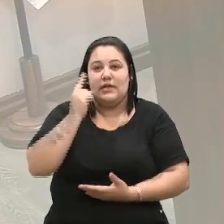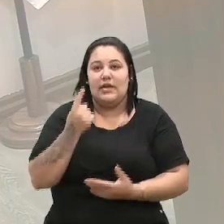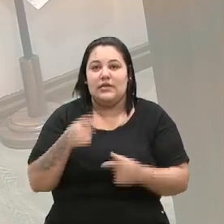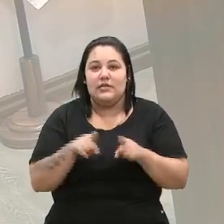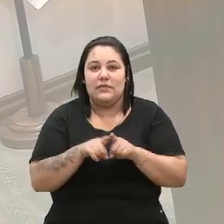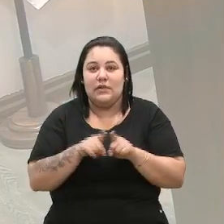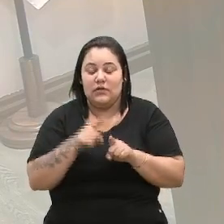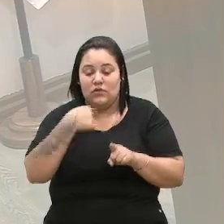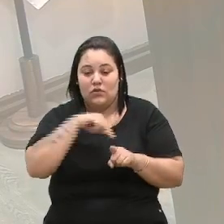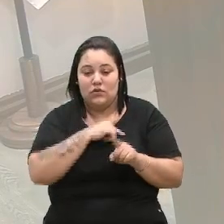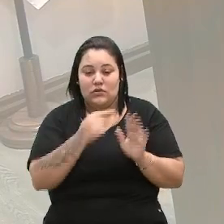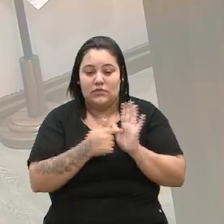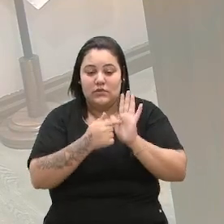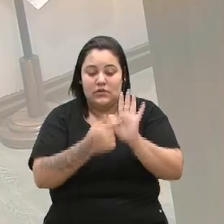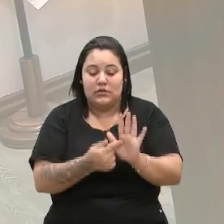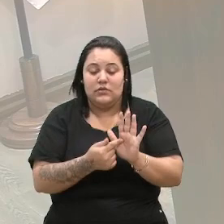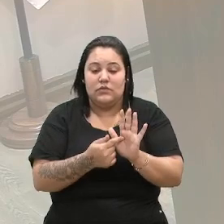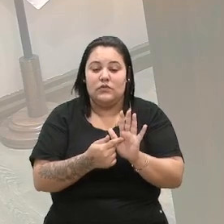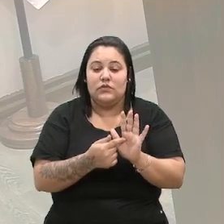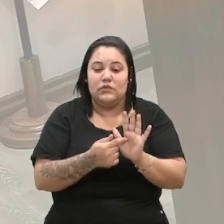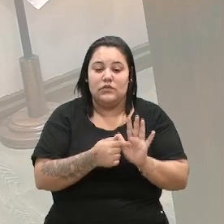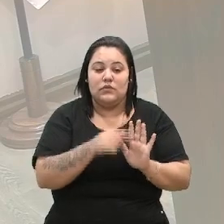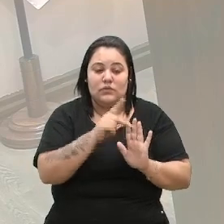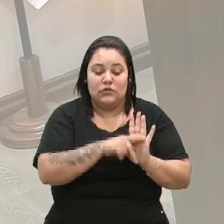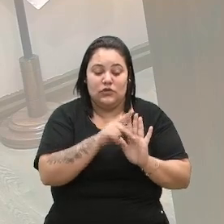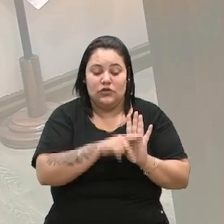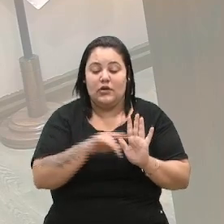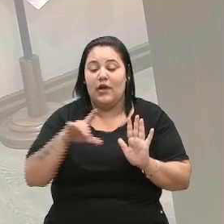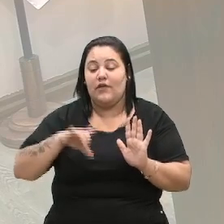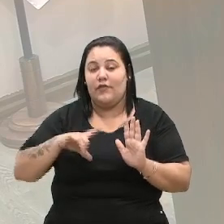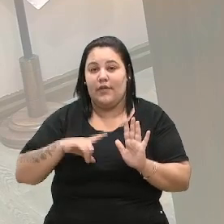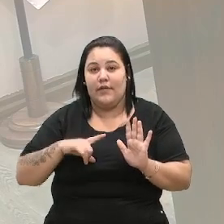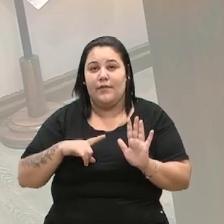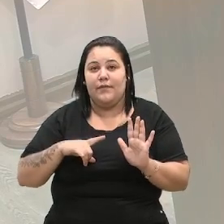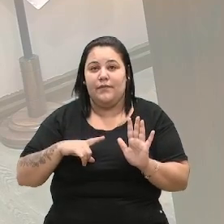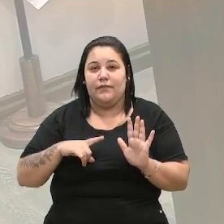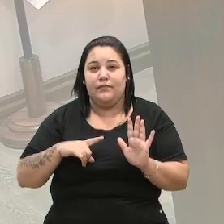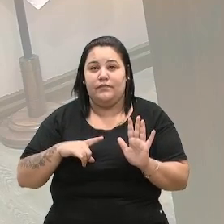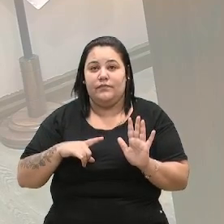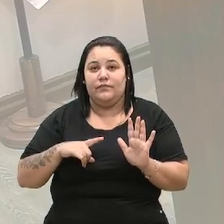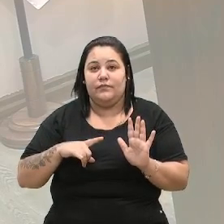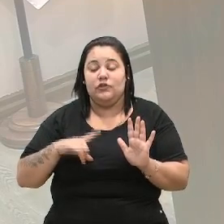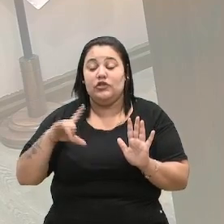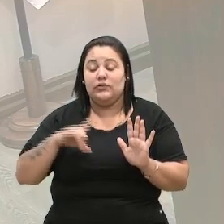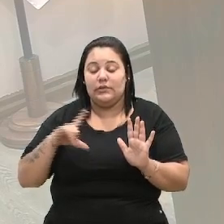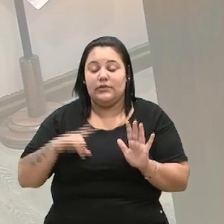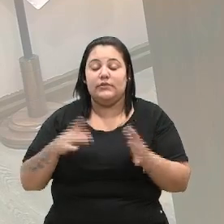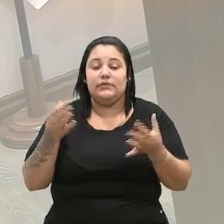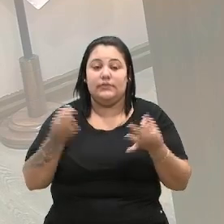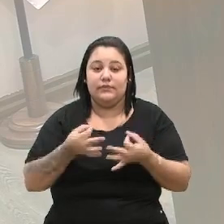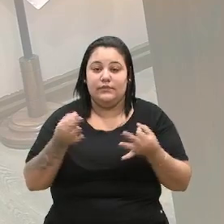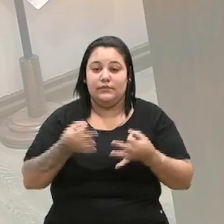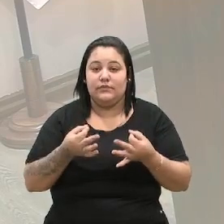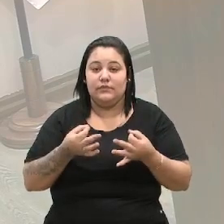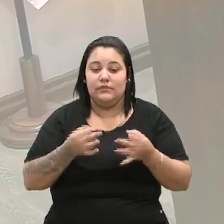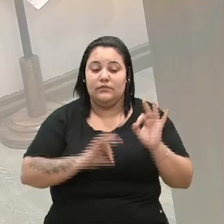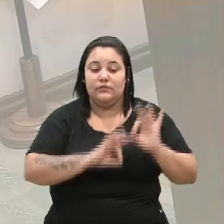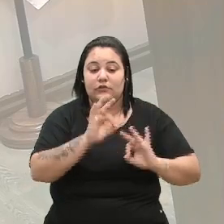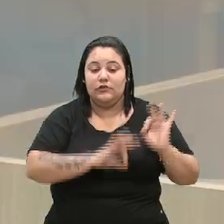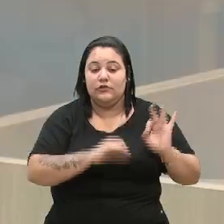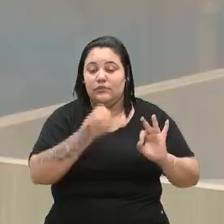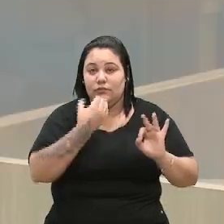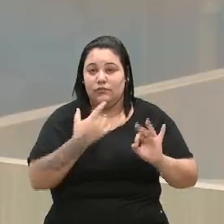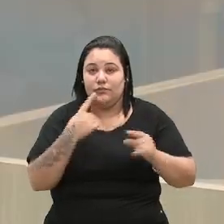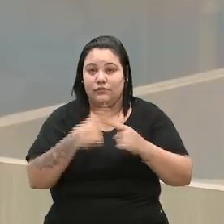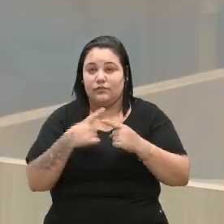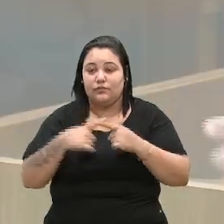um projeto. A gente tem, sabe, essa certeza que quando o projeto é bom é quando os vereadores vão nos